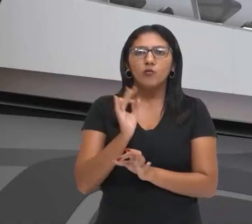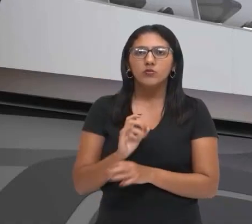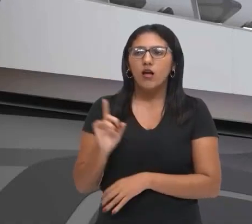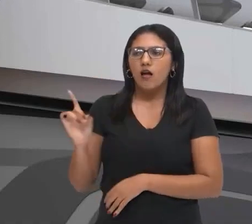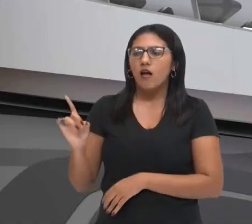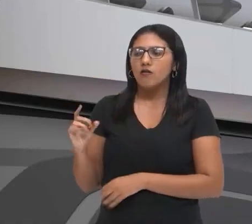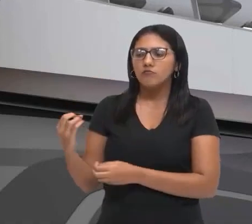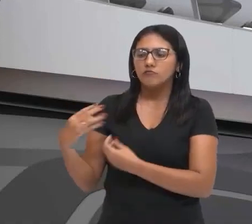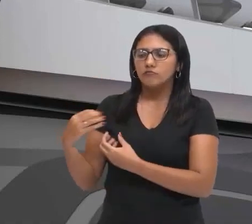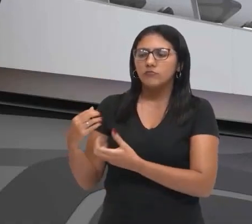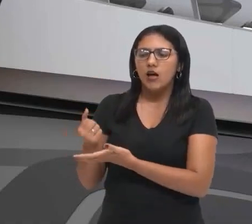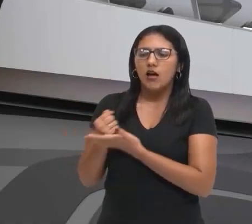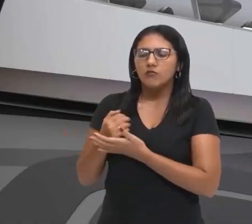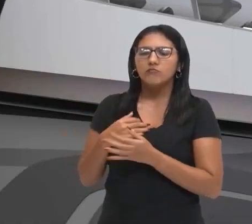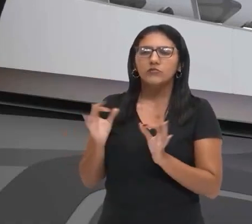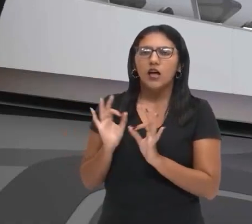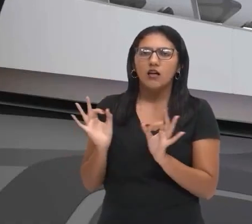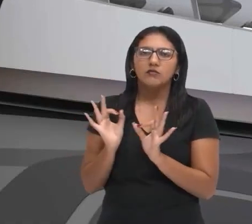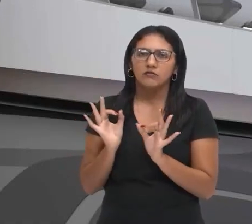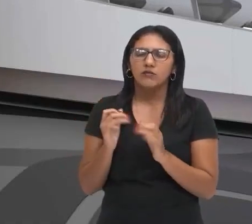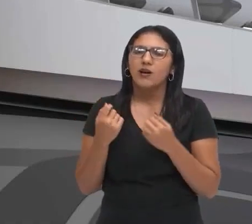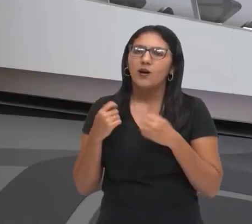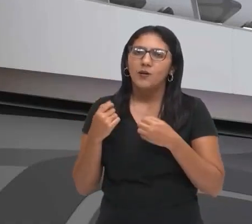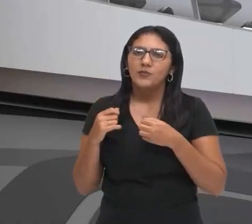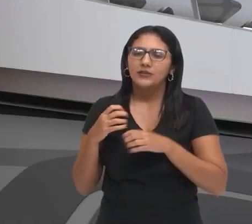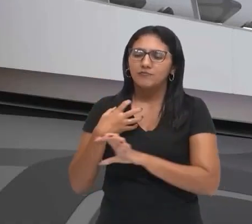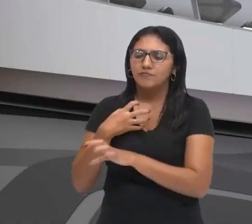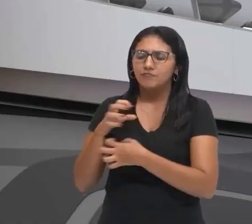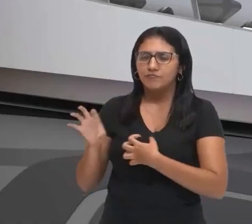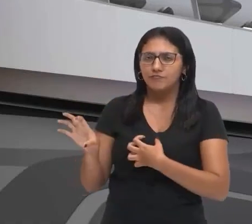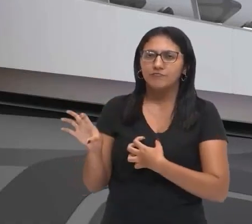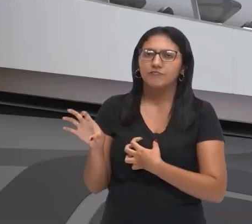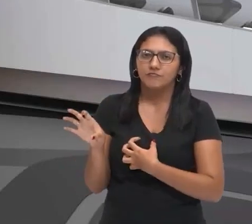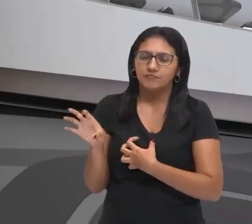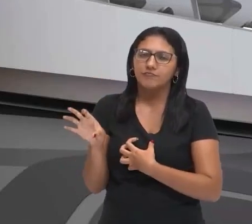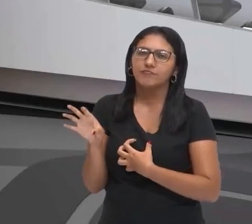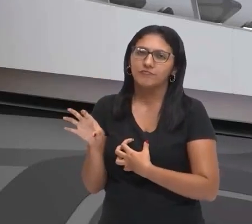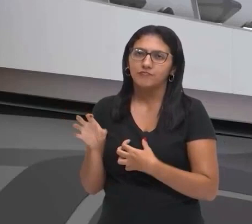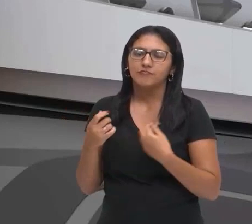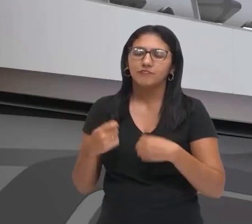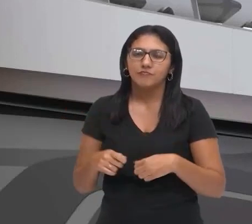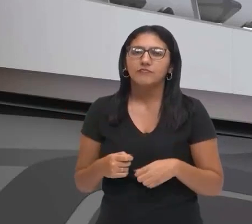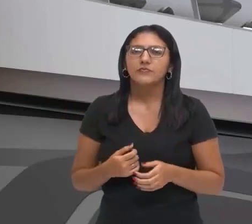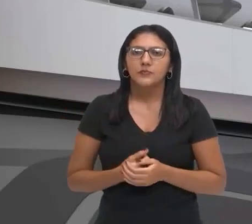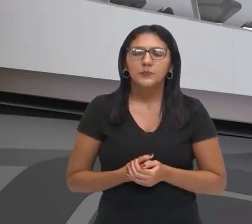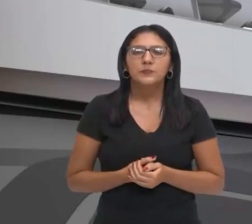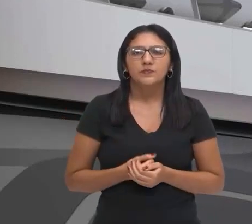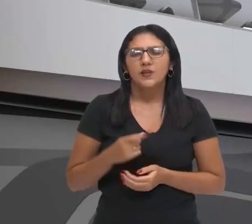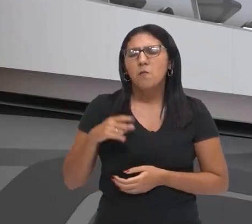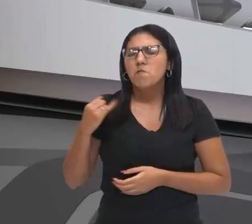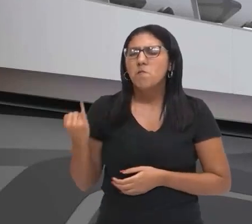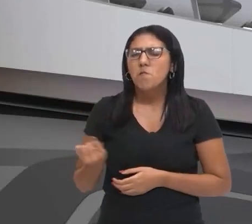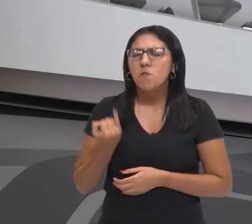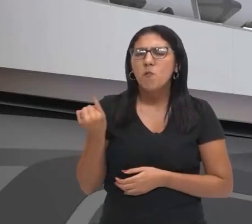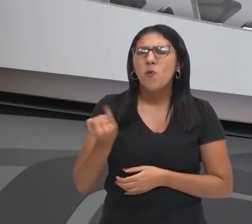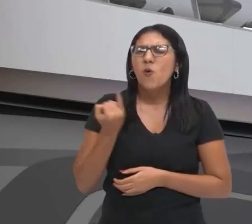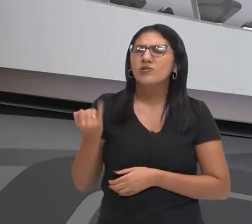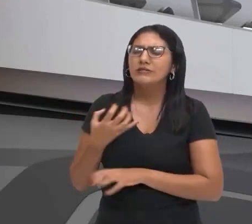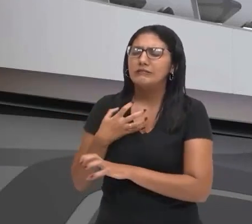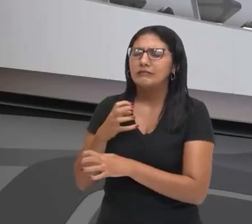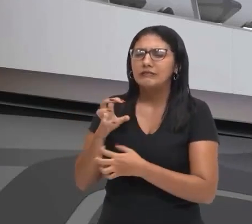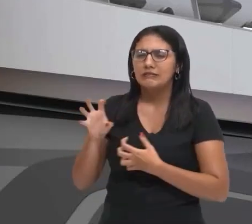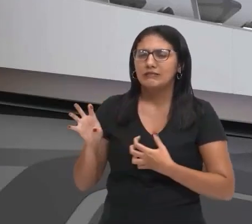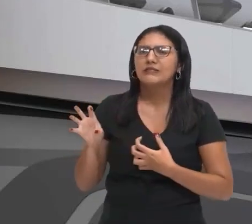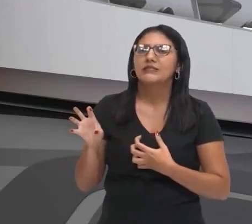poder me ajudar também. Eu tenho que ter empatia também, tá? É muito importante essa empatia com